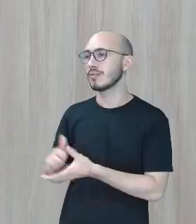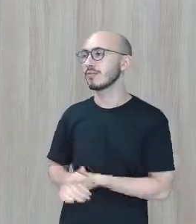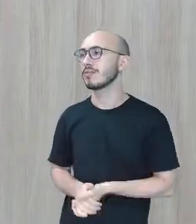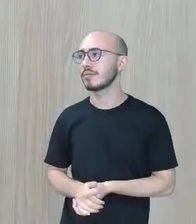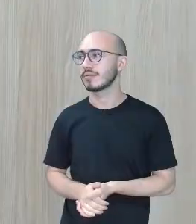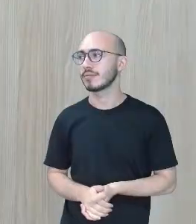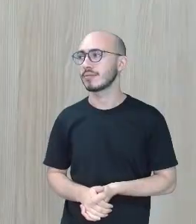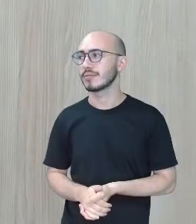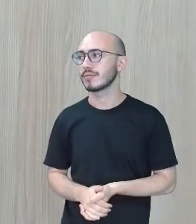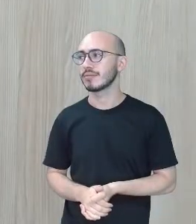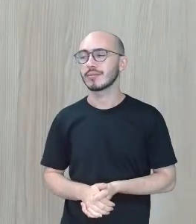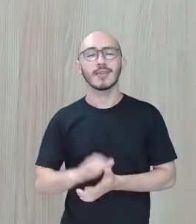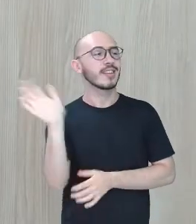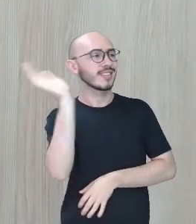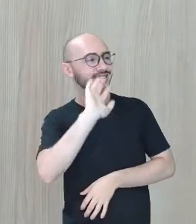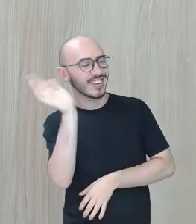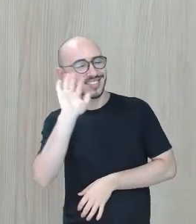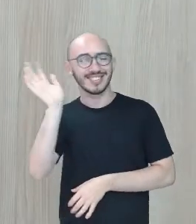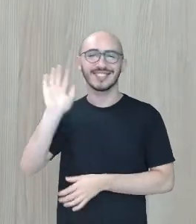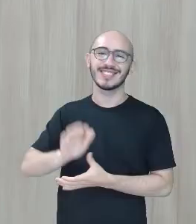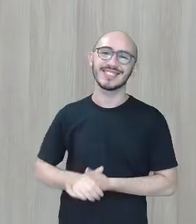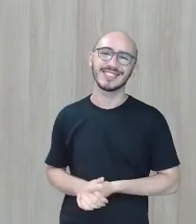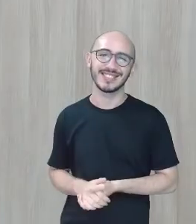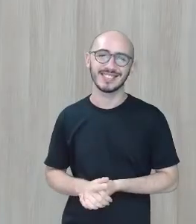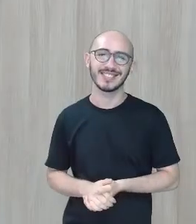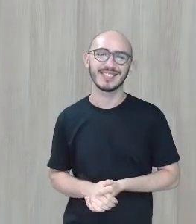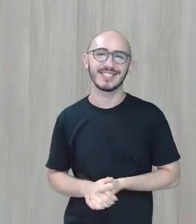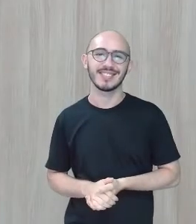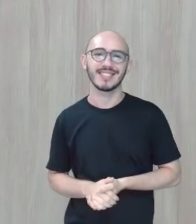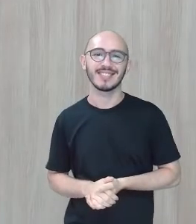tchau. Tchau.